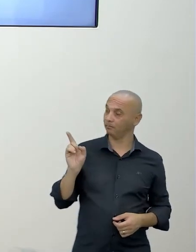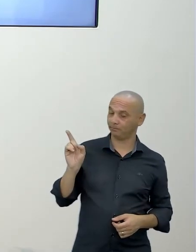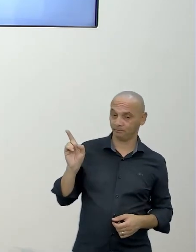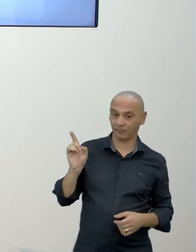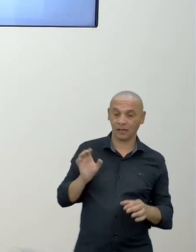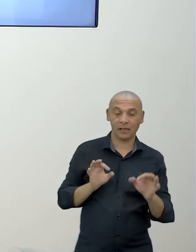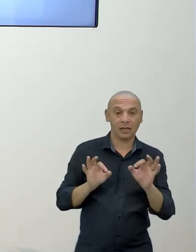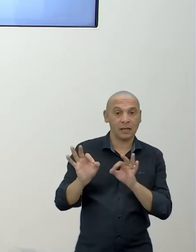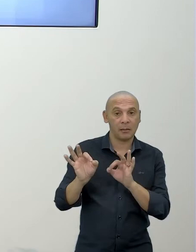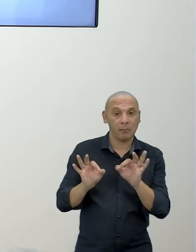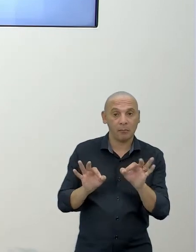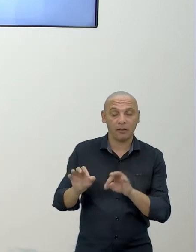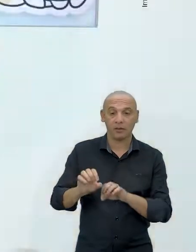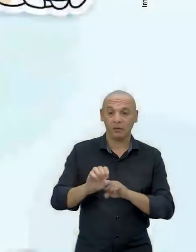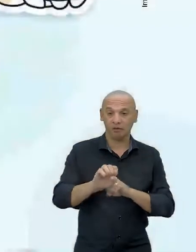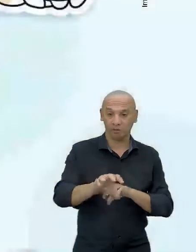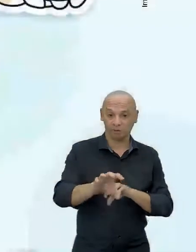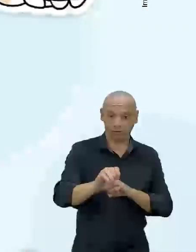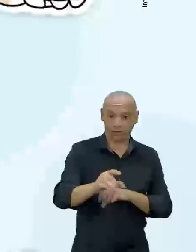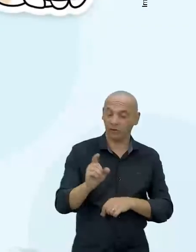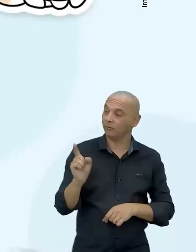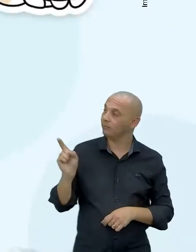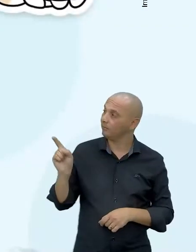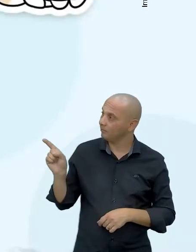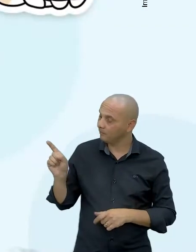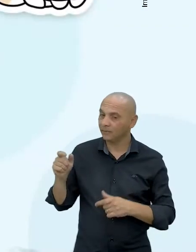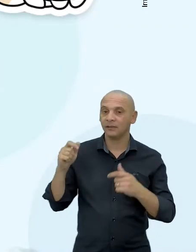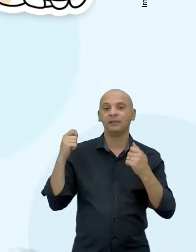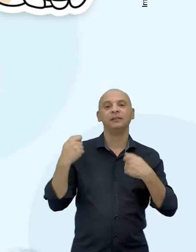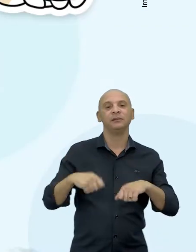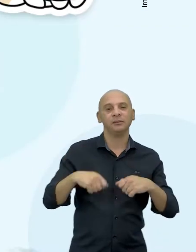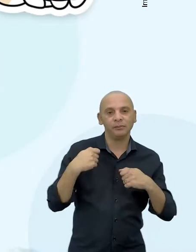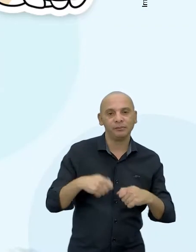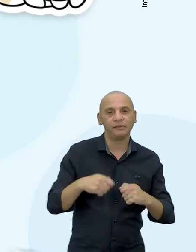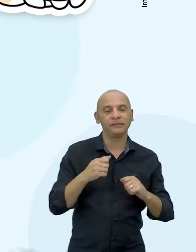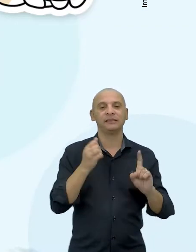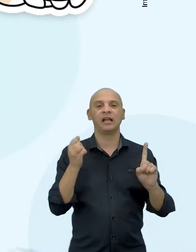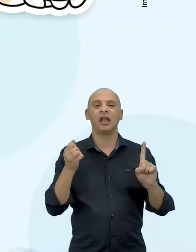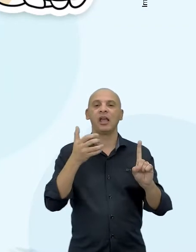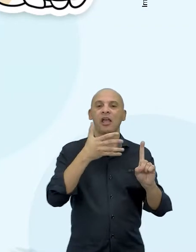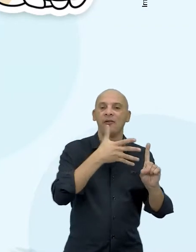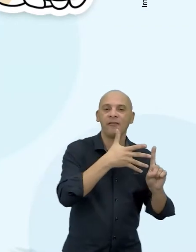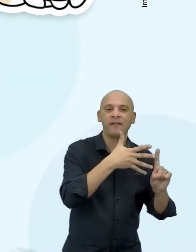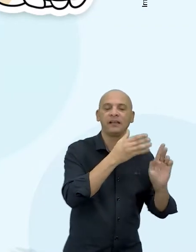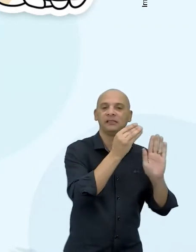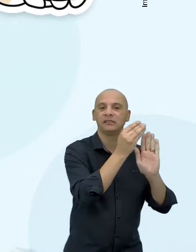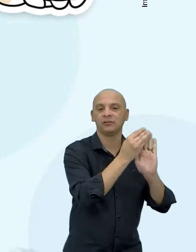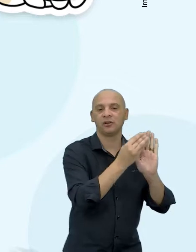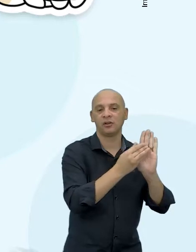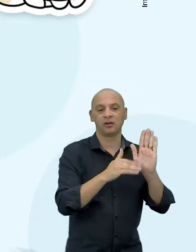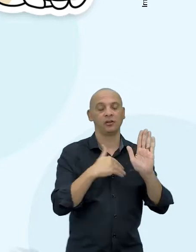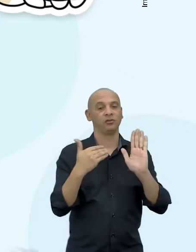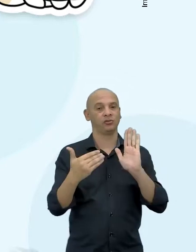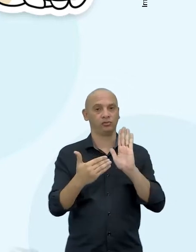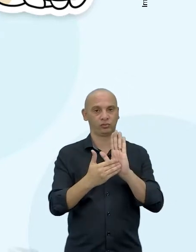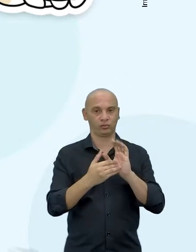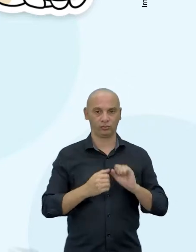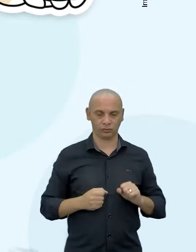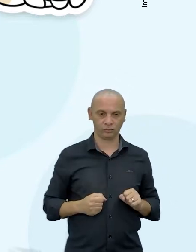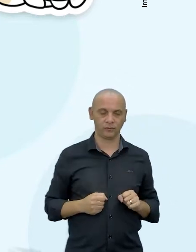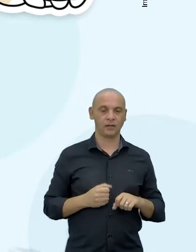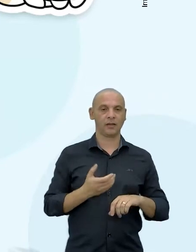que não, mas eu posso estar errada. Quando a gente envia, por exemplo, esse plano de aula, todos eles eu tenho que